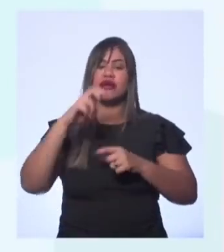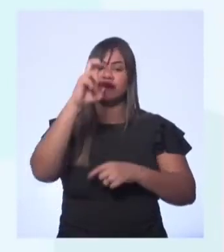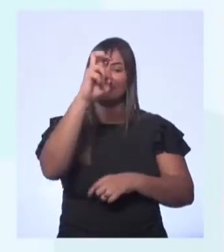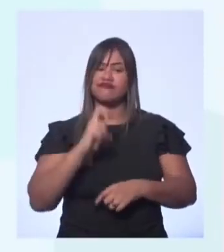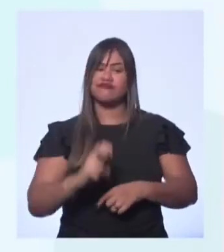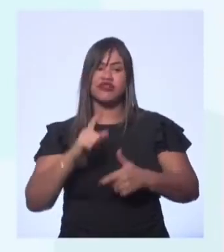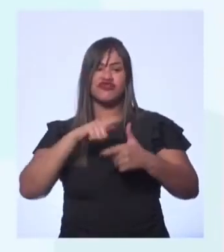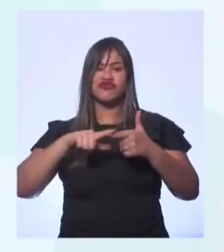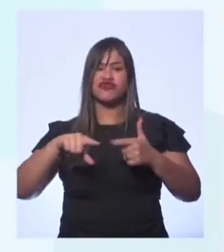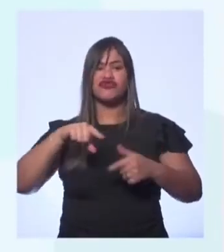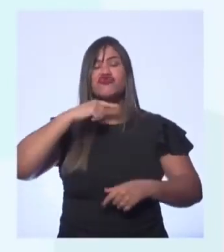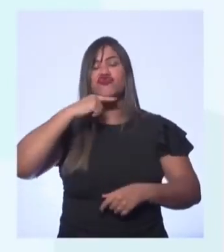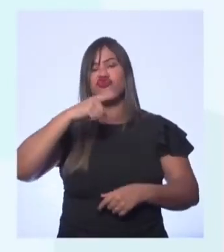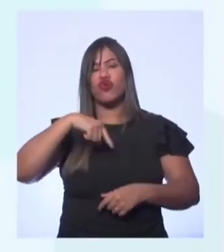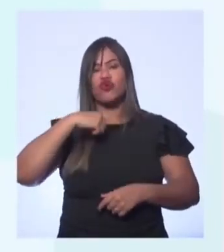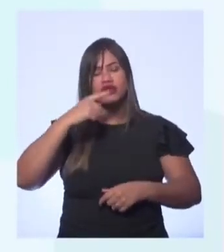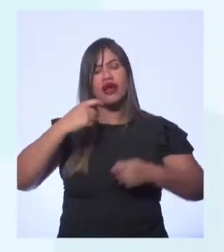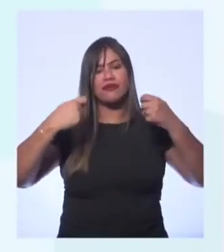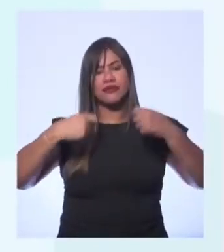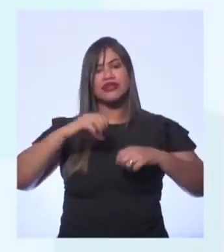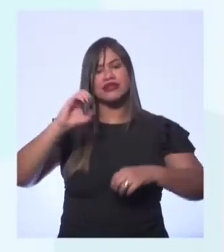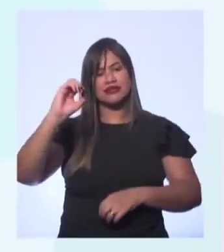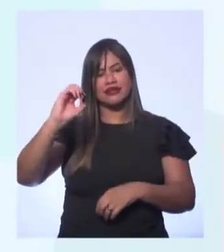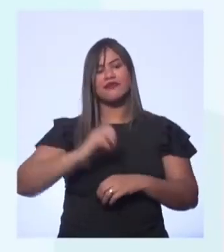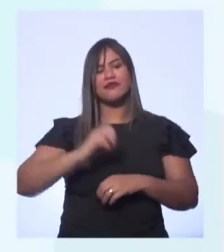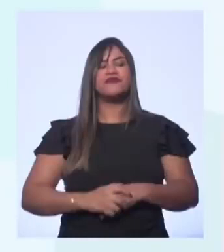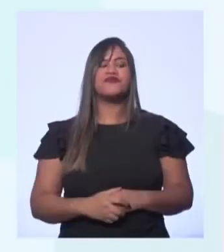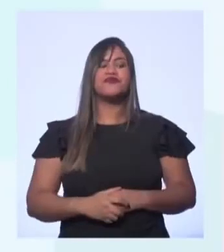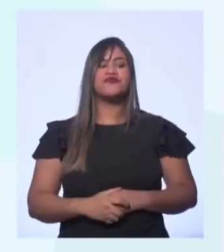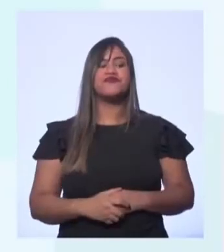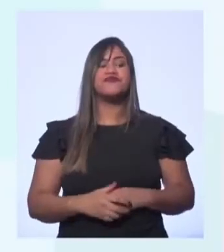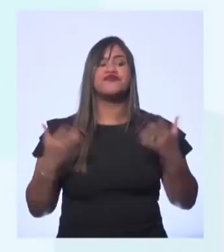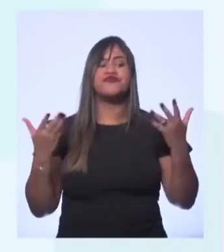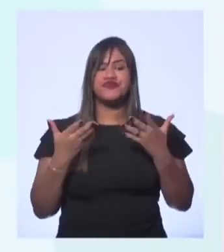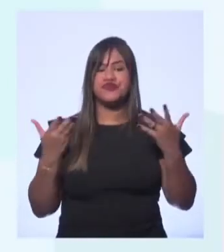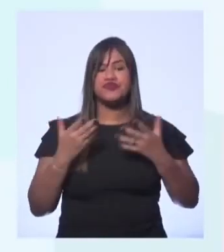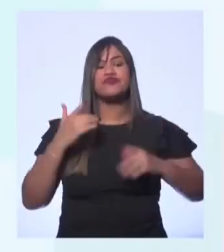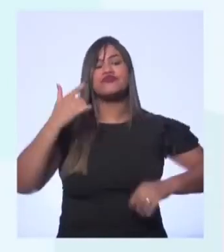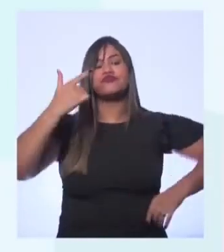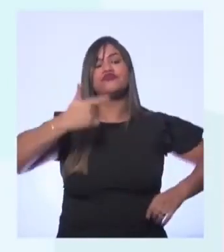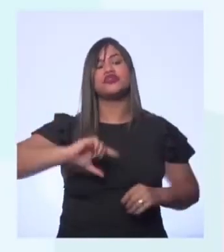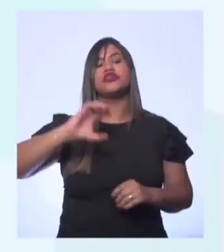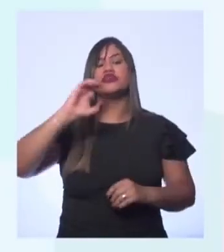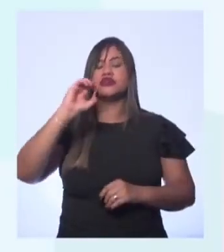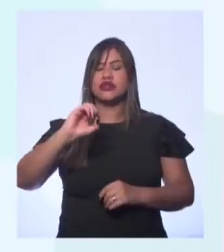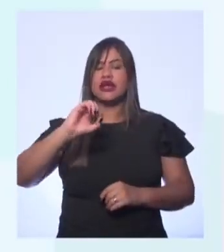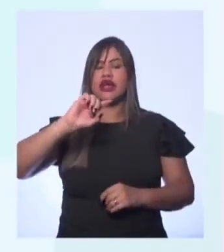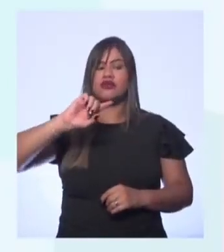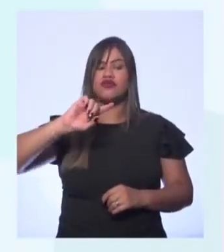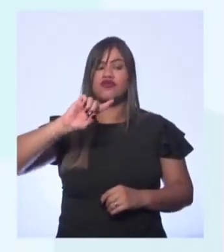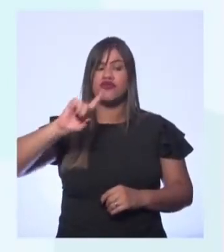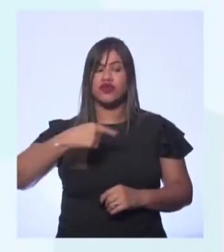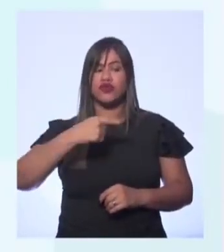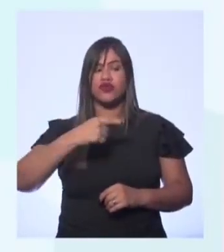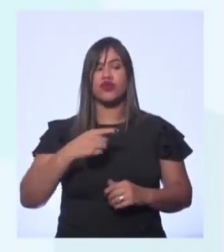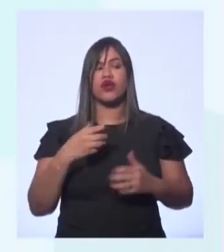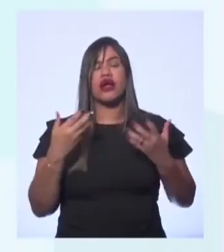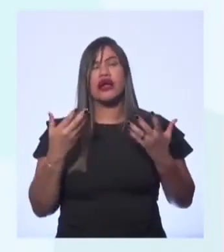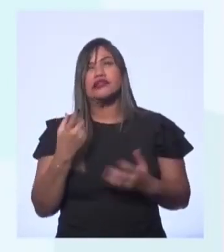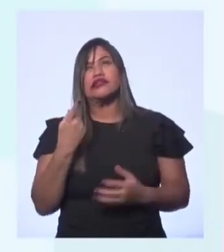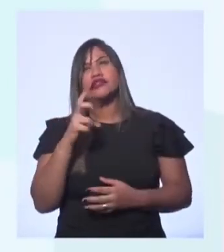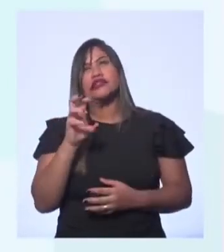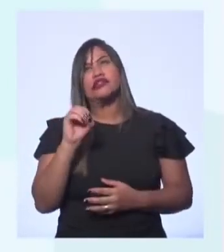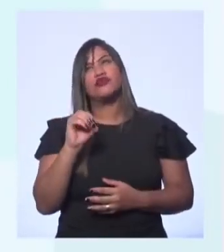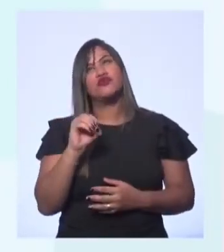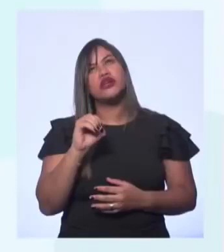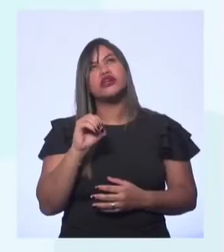deu para dividir, eu tenho que colocar esse 0, tá bom? Agora aqui eu vou pôr o 0 para continuar, né, que eu já pus a vírgula. Tabuada do 30, 150.